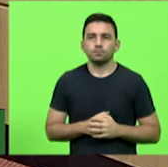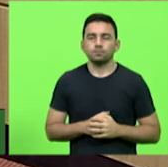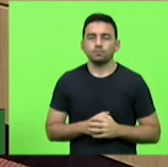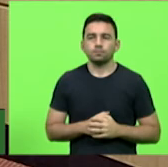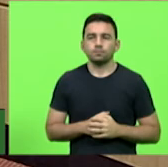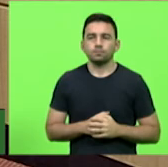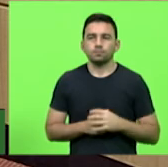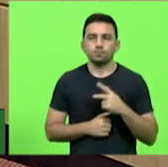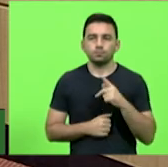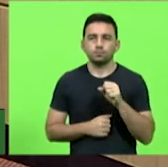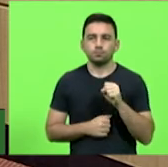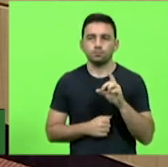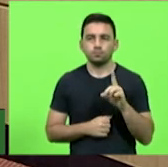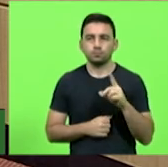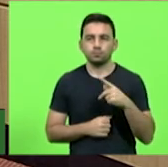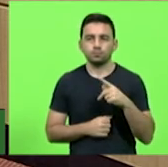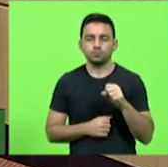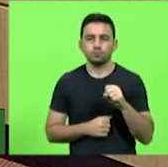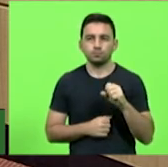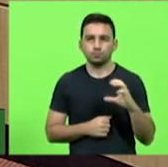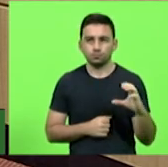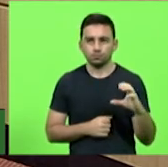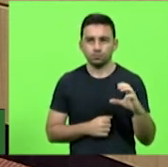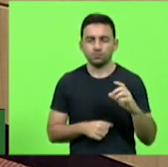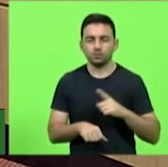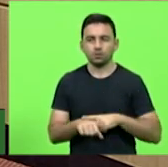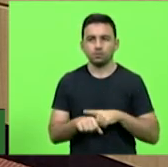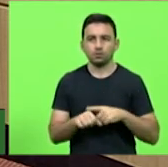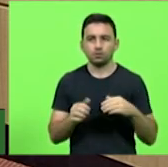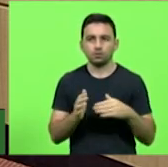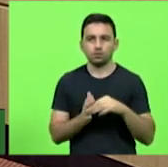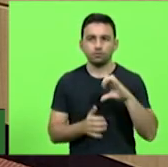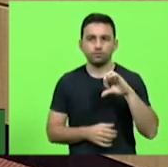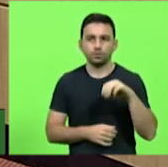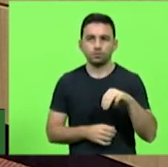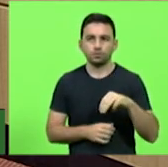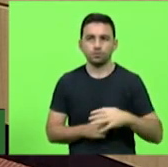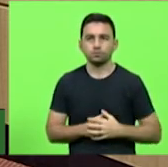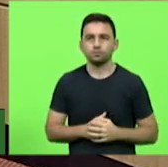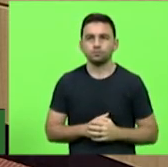Bloco PSD, PSC, por 6 minutos, por 9 minutos.